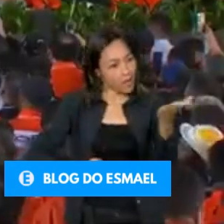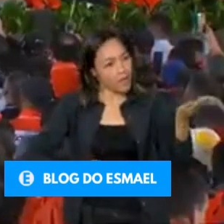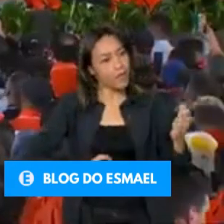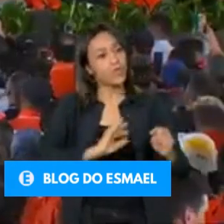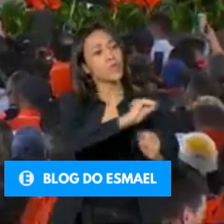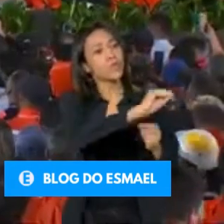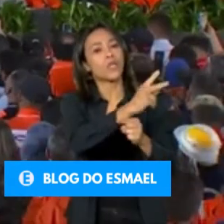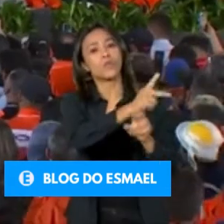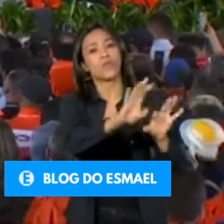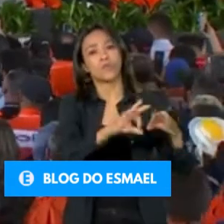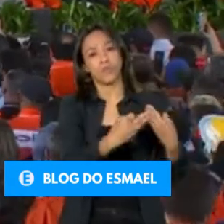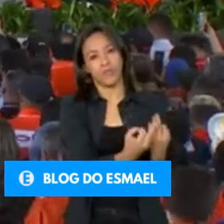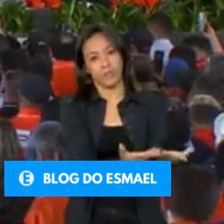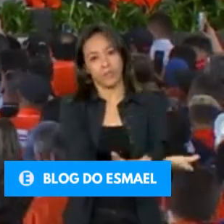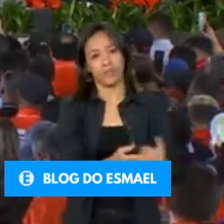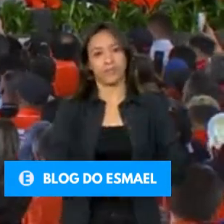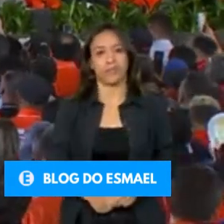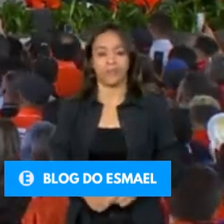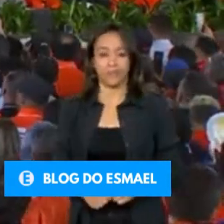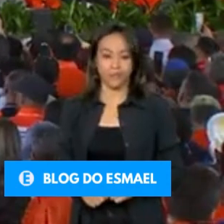suas famílias.